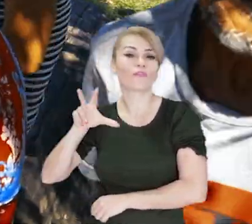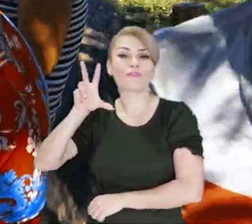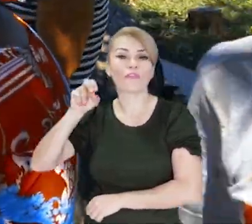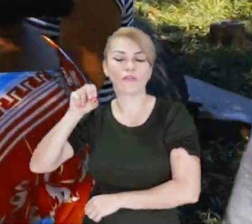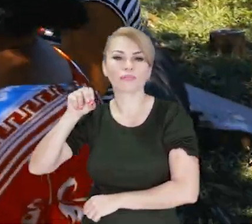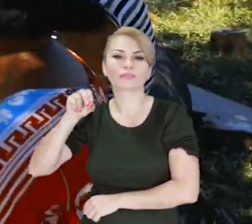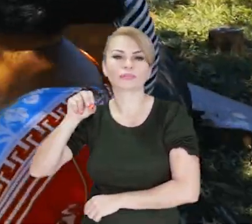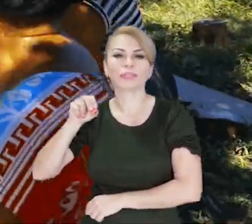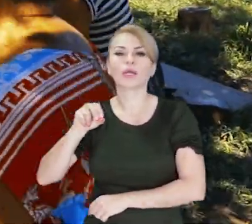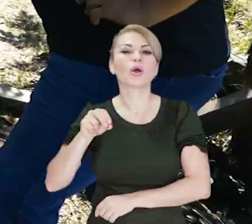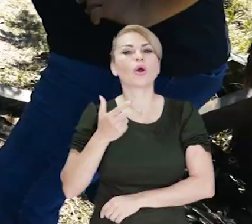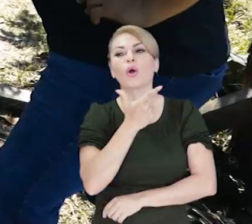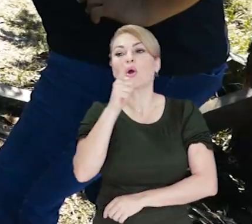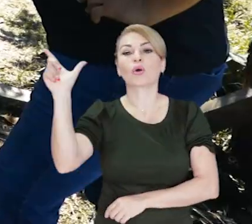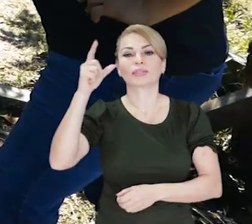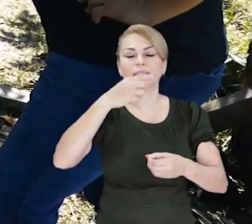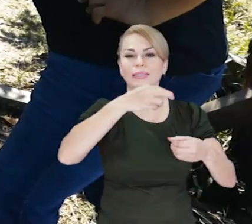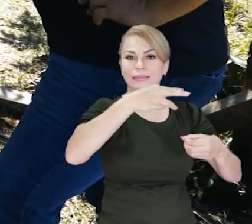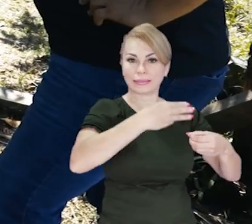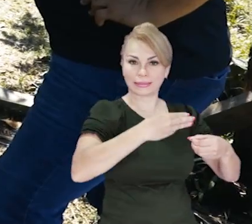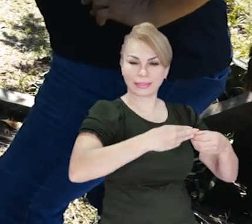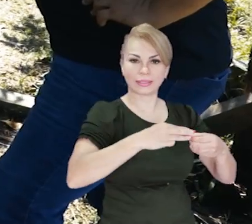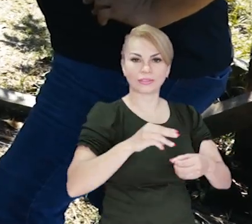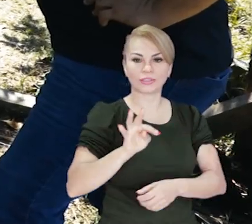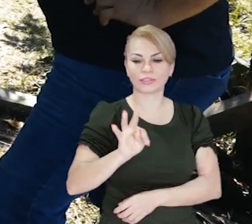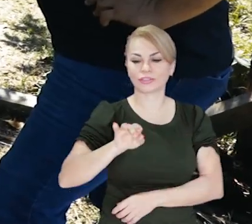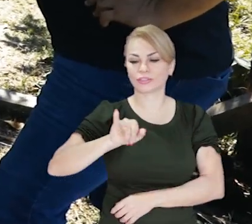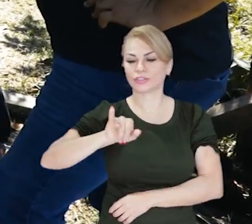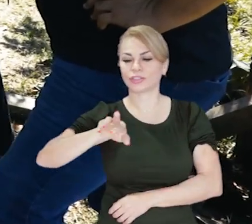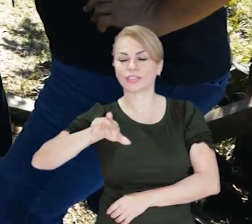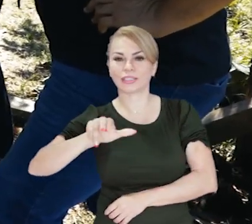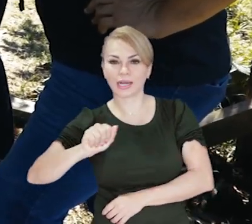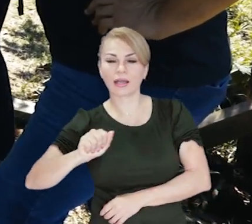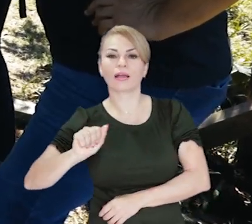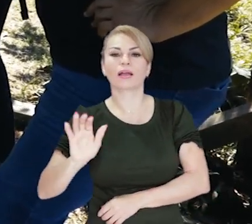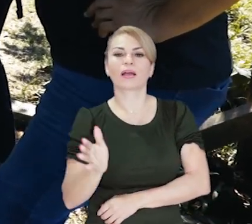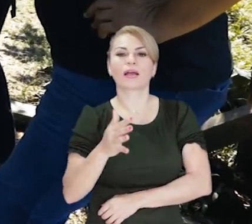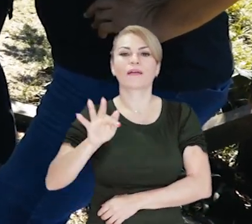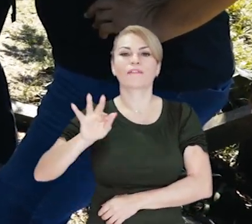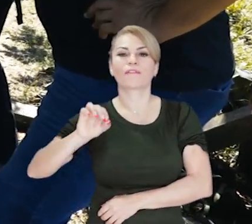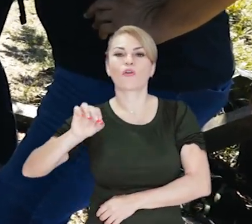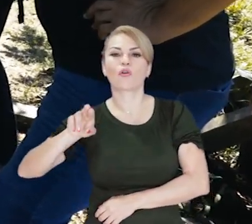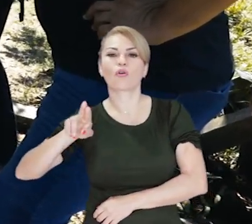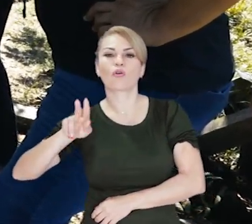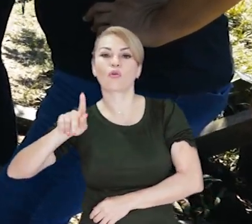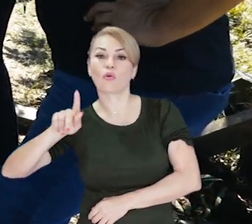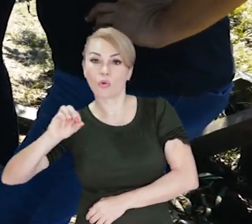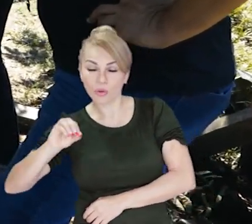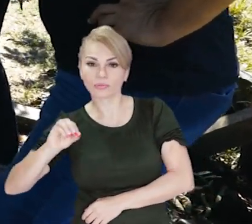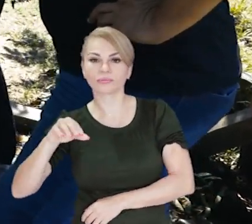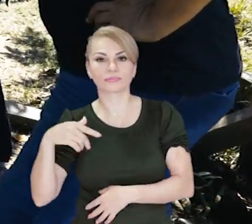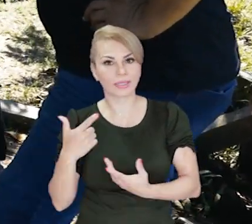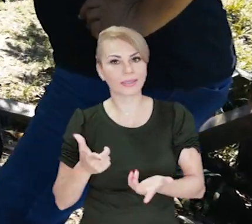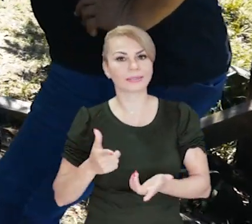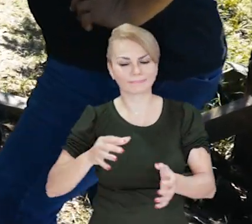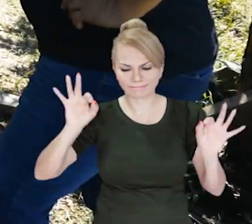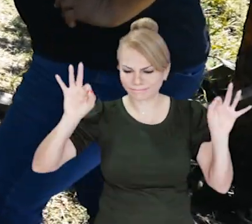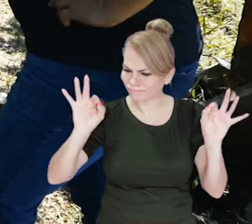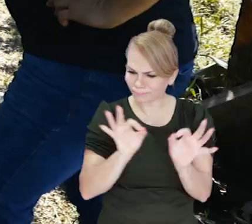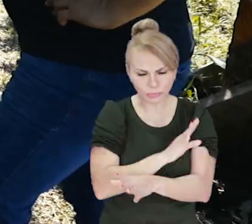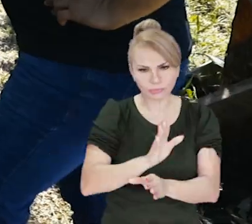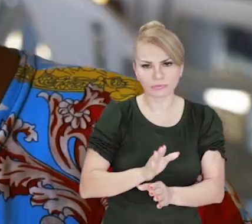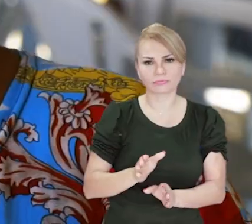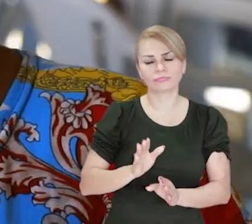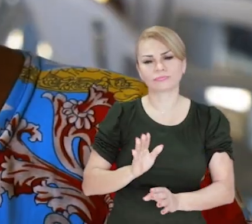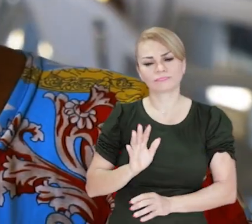Tirafogo, localidade onde mora. De malas prontas, a mulher ia pegar o barco e ir até Porto Velho, tentar resolver esse problema mais